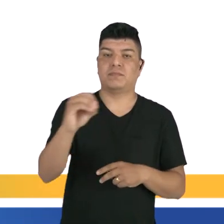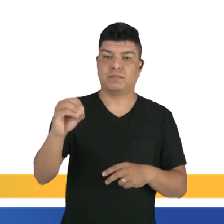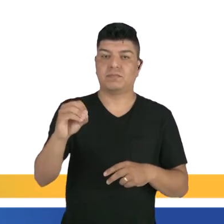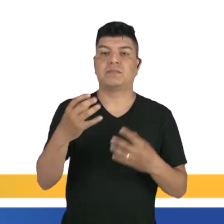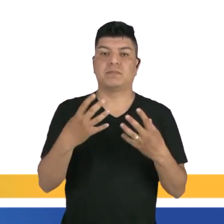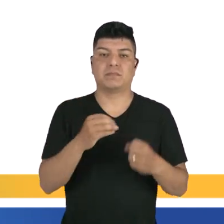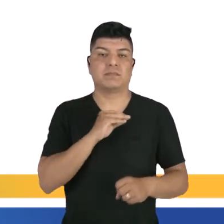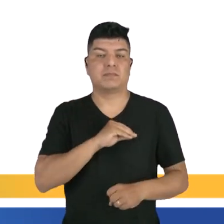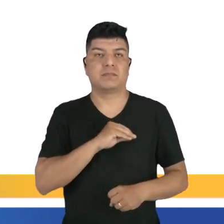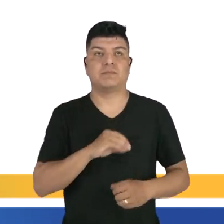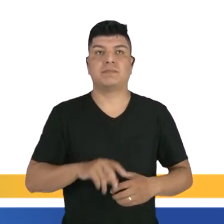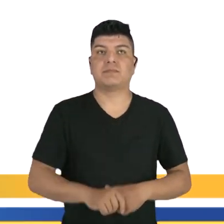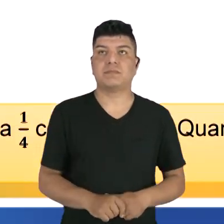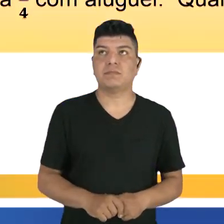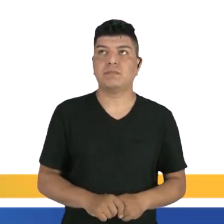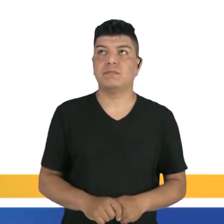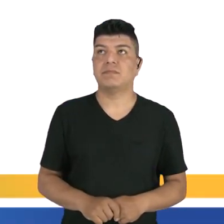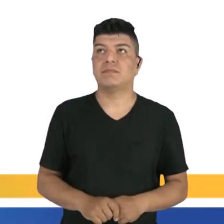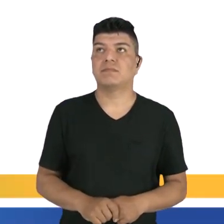receber, ok?